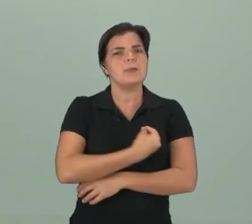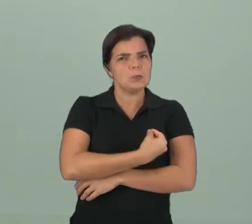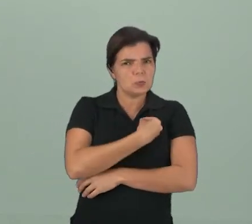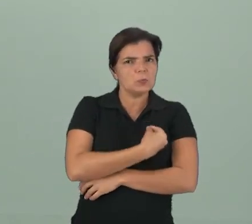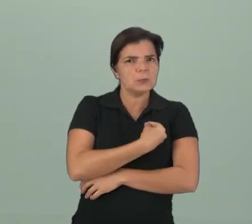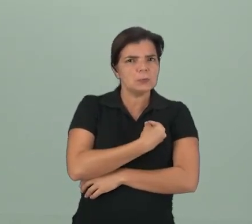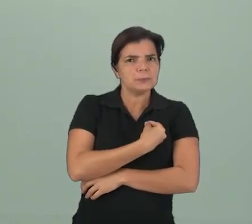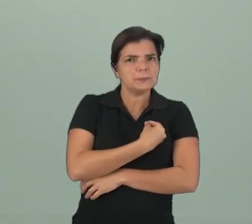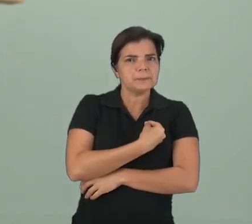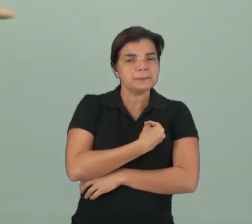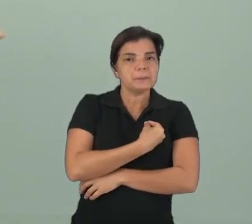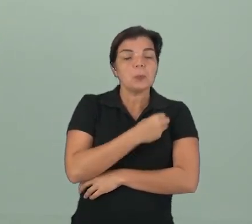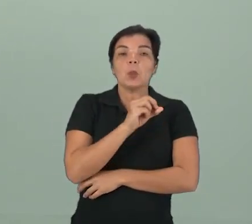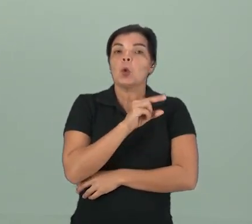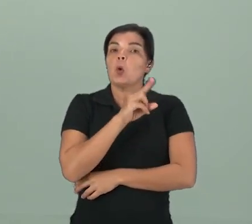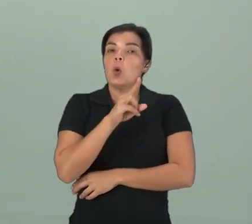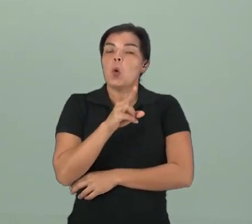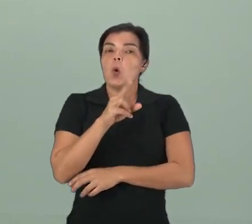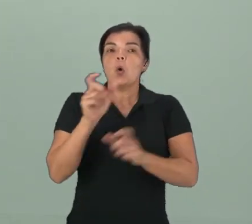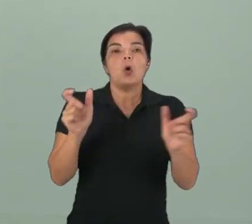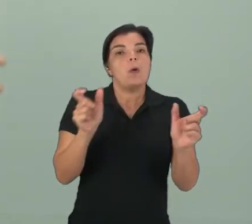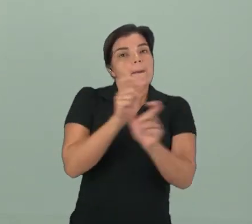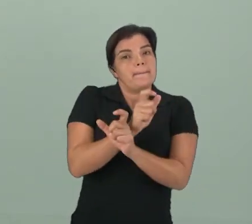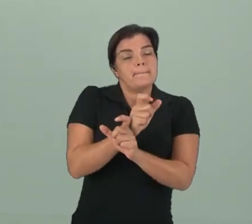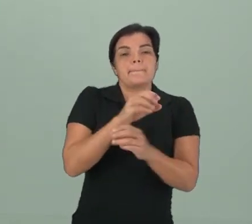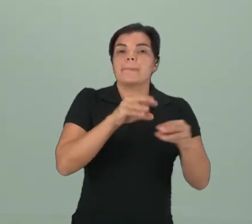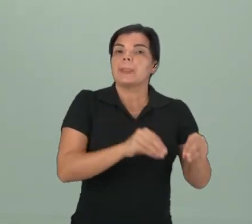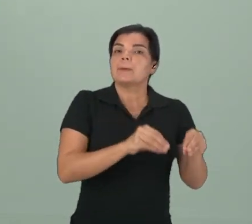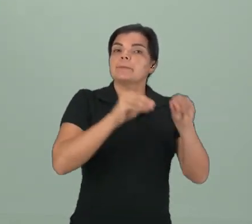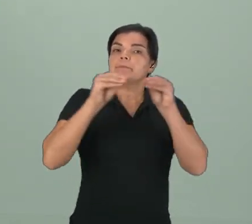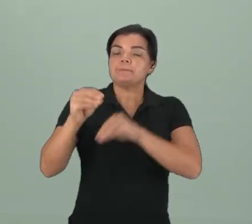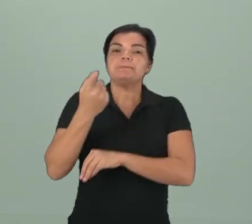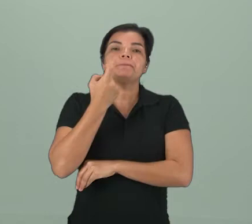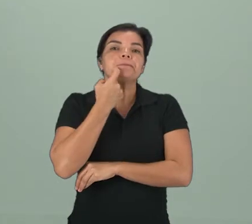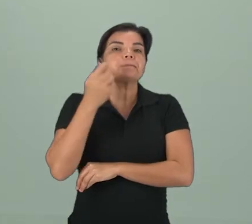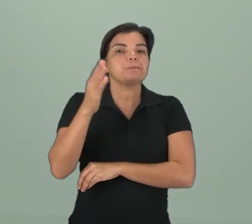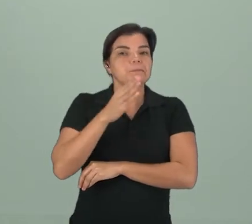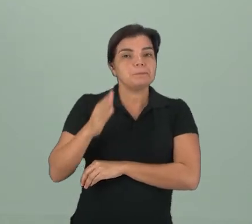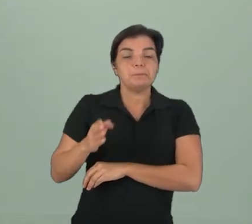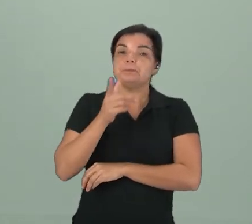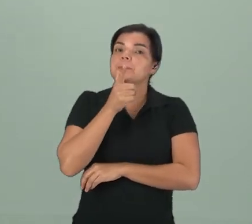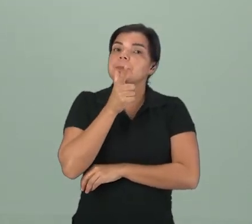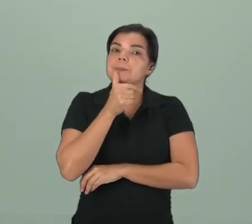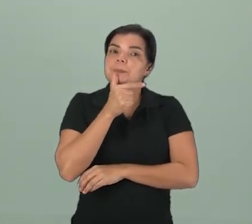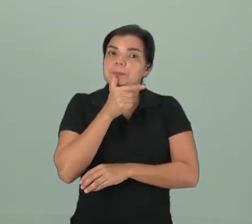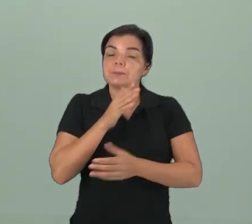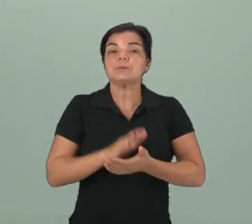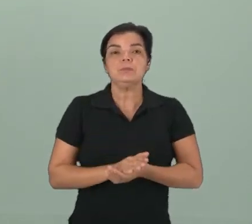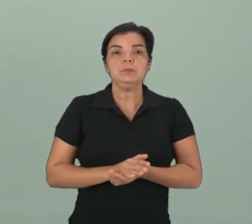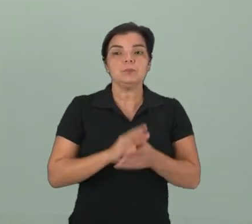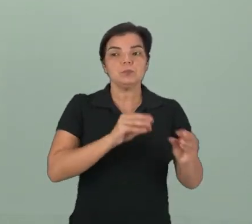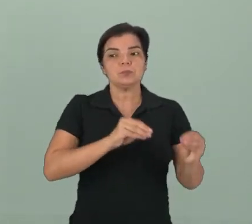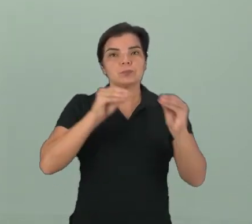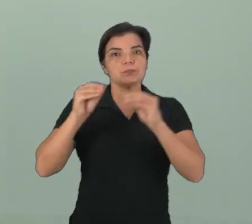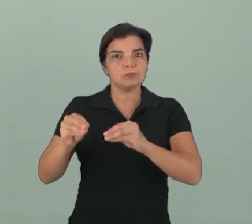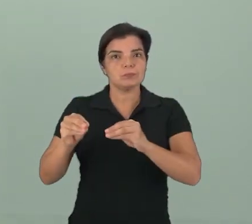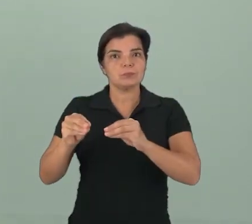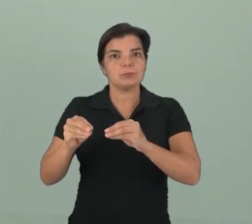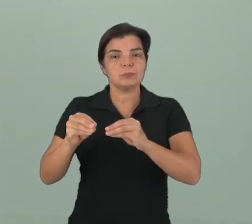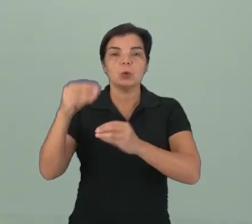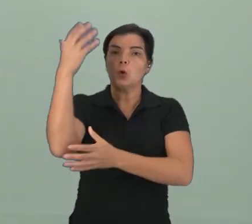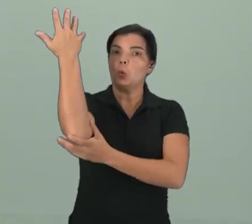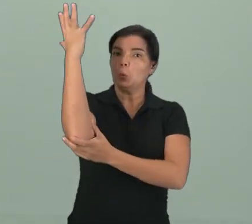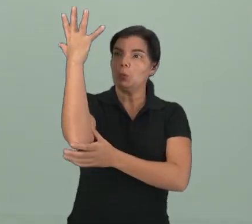sobreviver? E se fosse o inverso? Se nós retirássemos o peixe de dentro d'água e o colocássemos em um